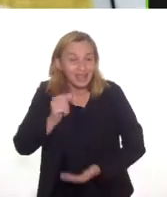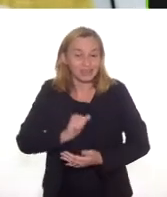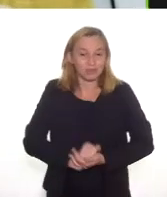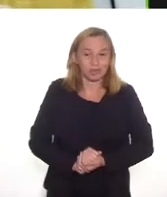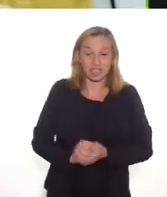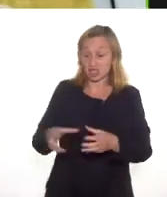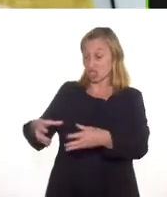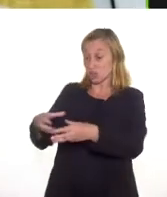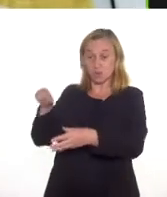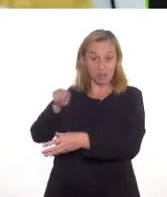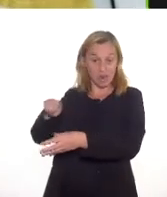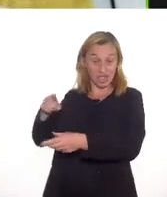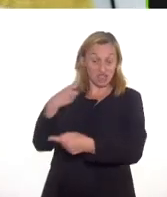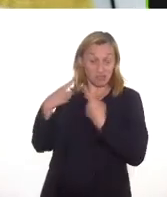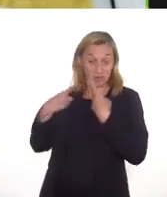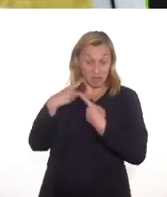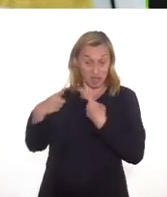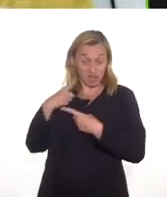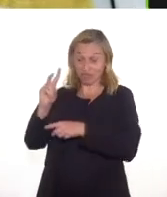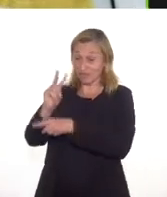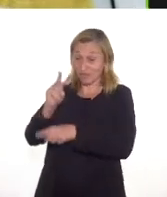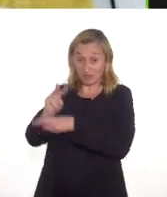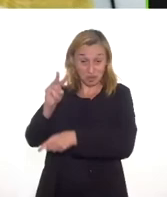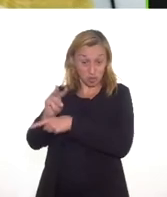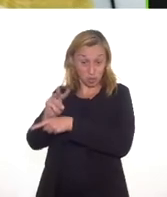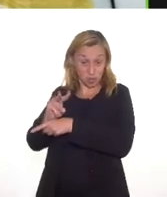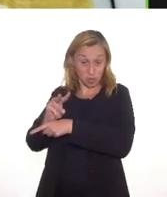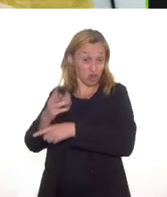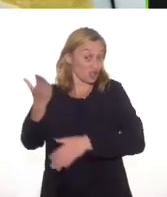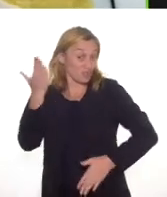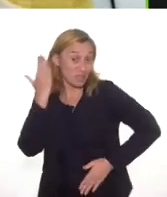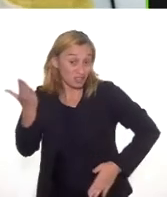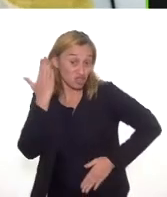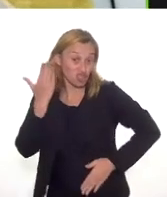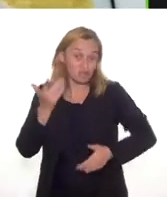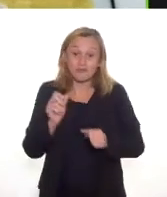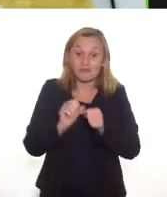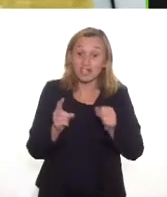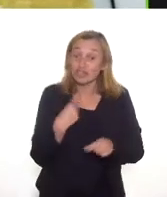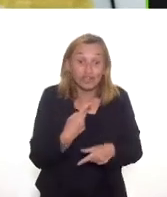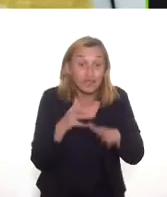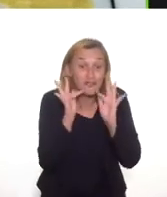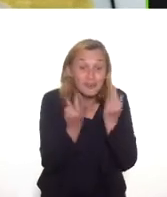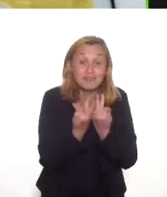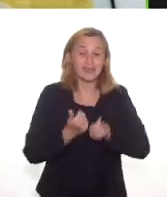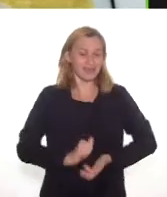desse grupelho político, defensor de marginal,